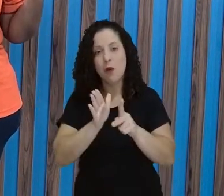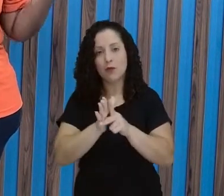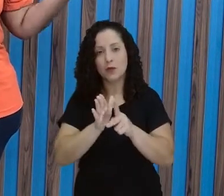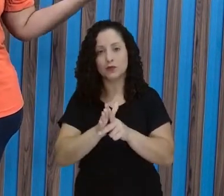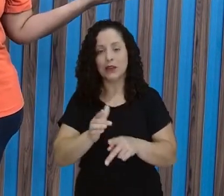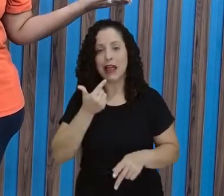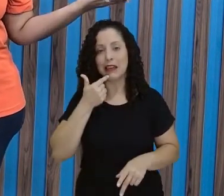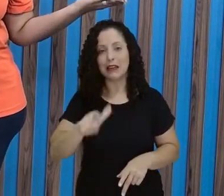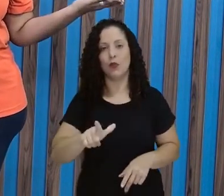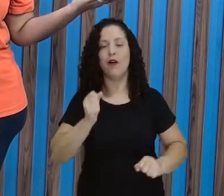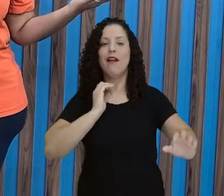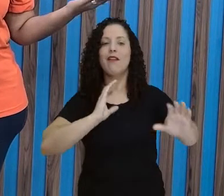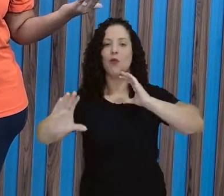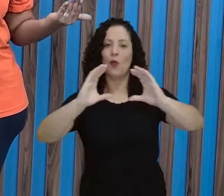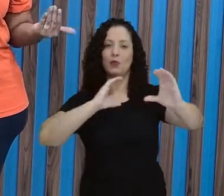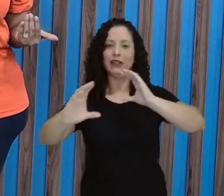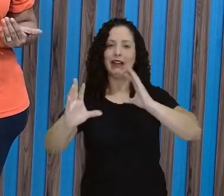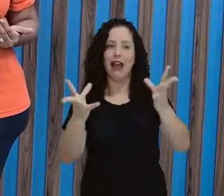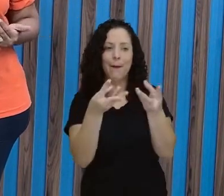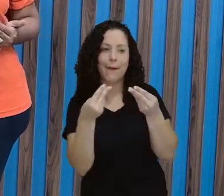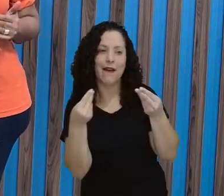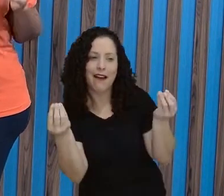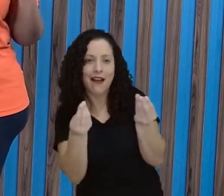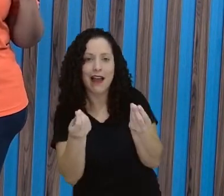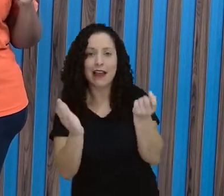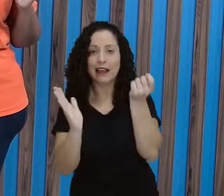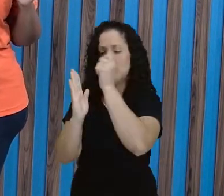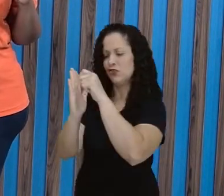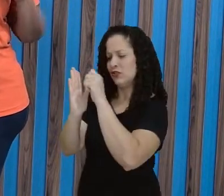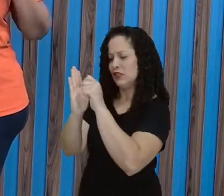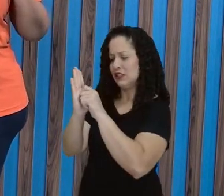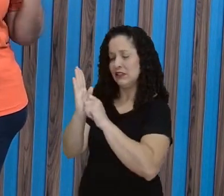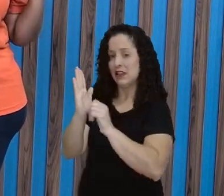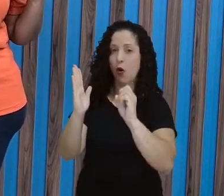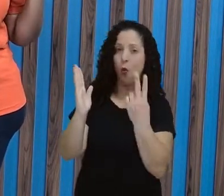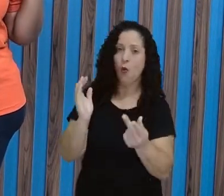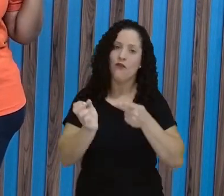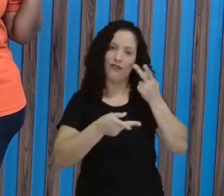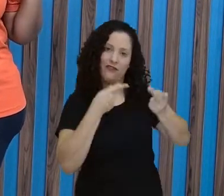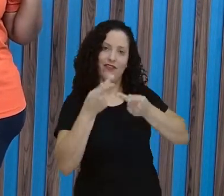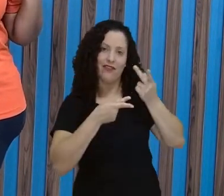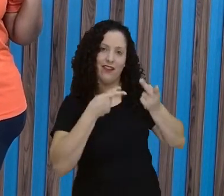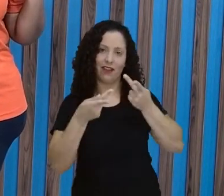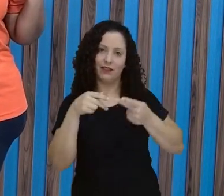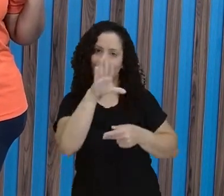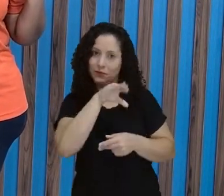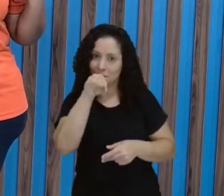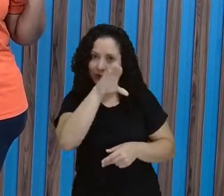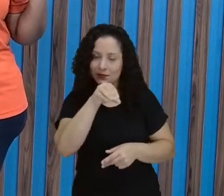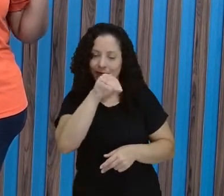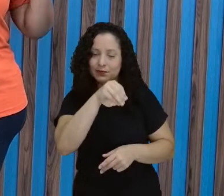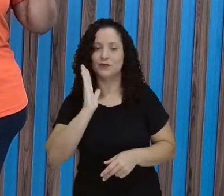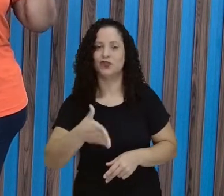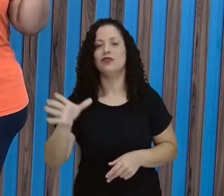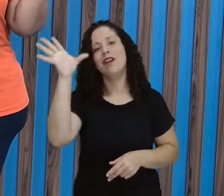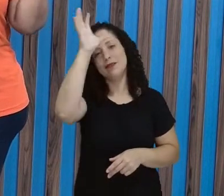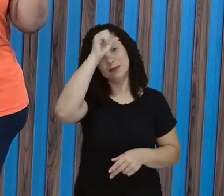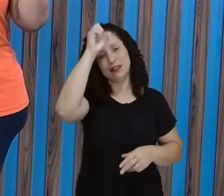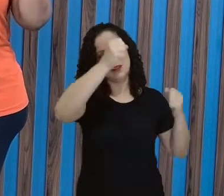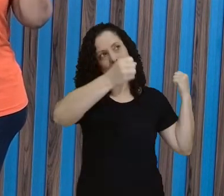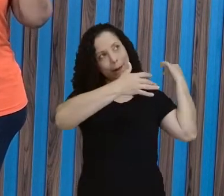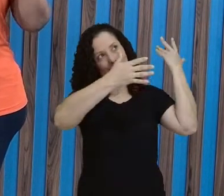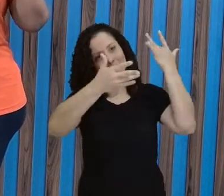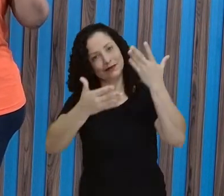língua é comunicar, seja ela escrita ou falada. A gente também já vem aprendendo isso.